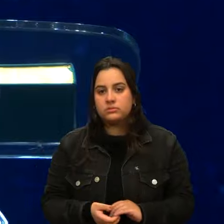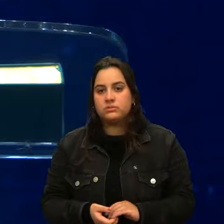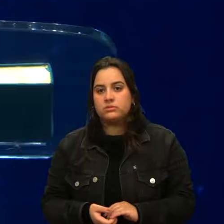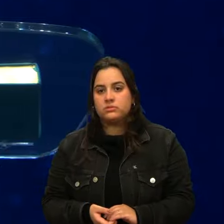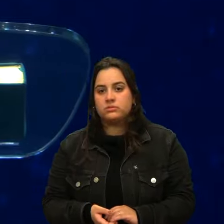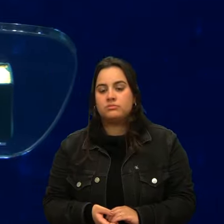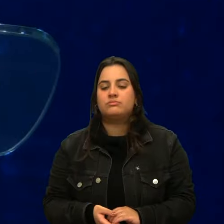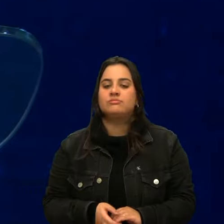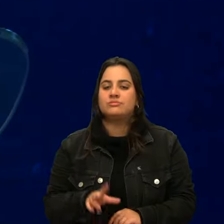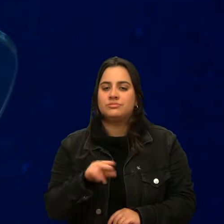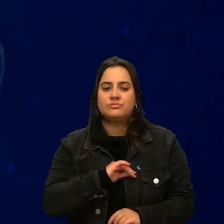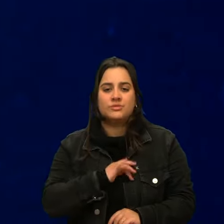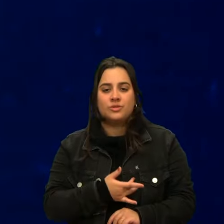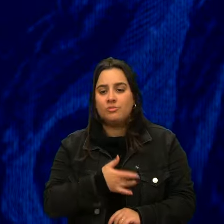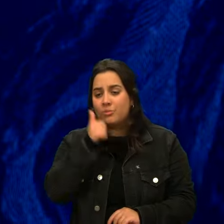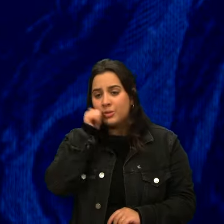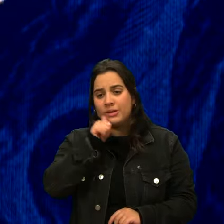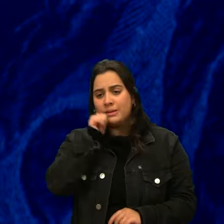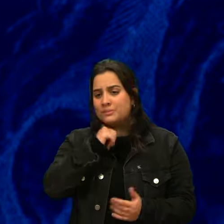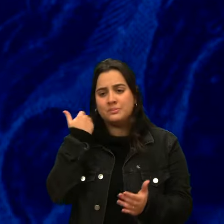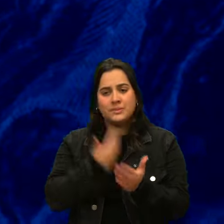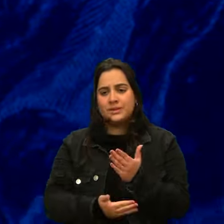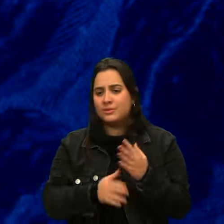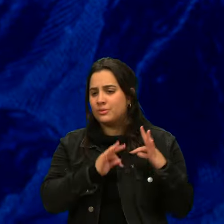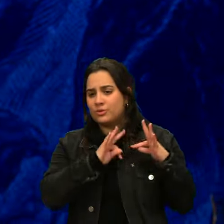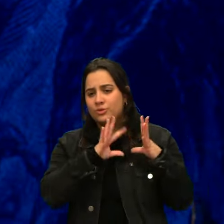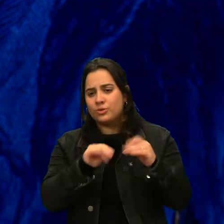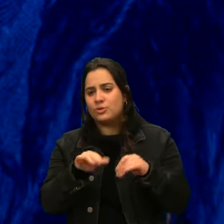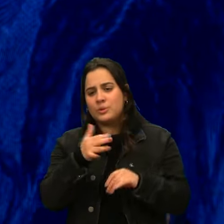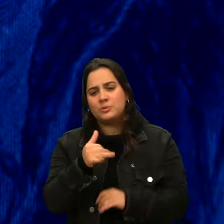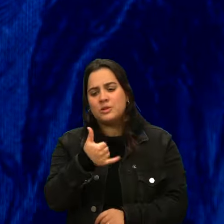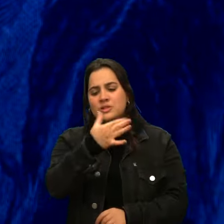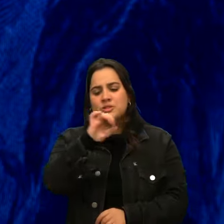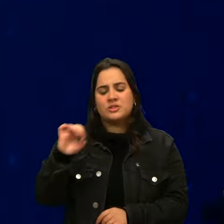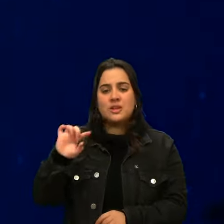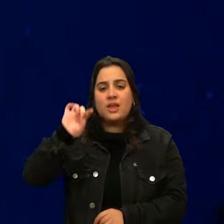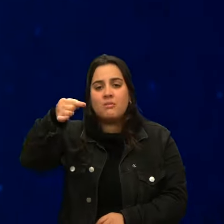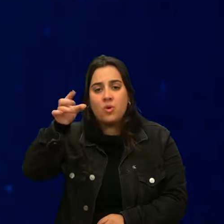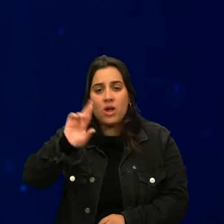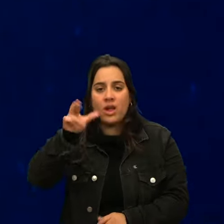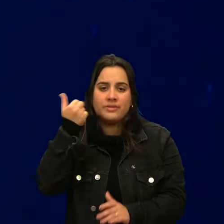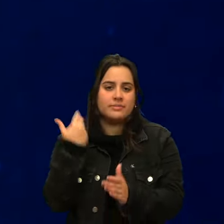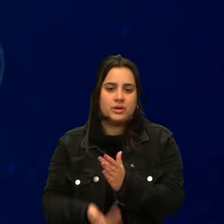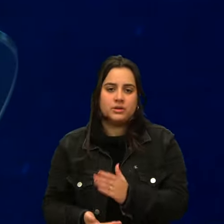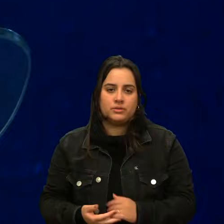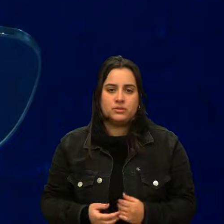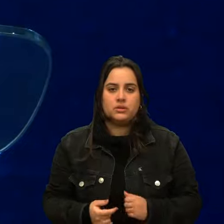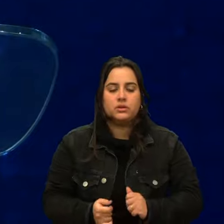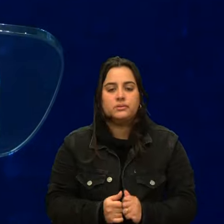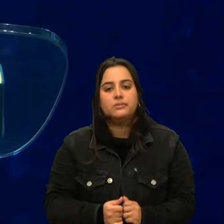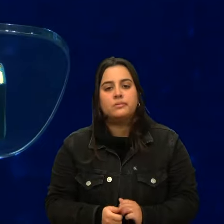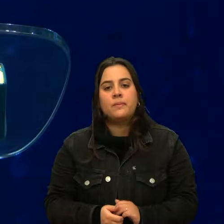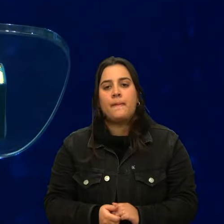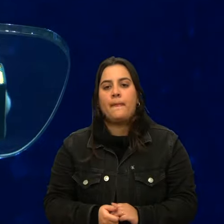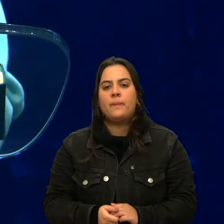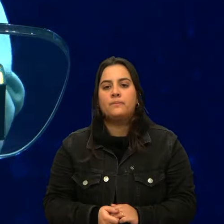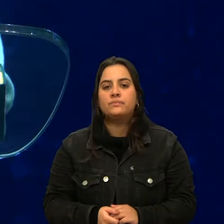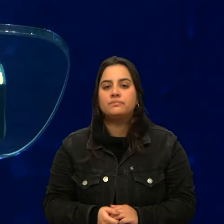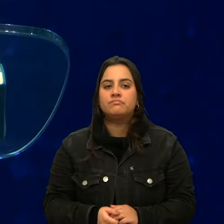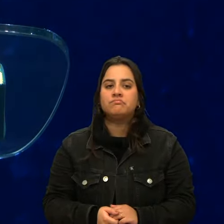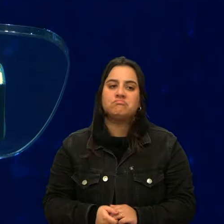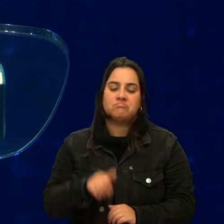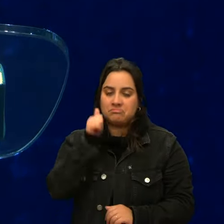gente, que dó, a mulher perdeu tudo, tudo, tudo, tudo, mais ou menos 100 mil reais em mercadoria ela perdeu. E nós estávamos lá, e Yumi estava lá